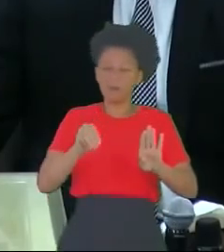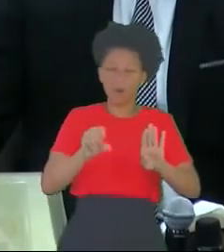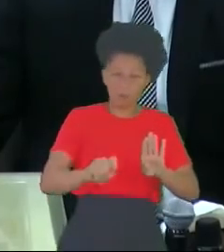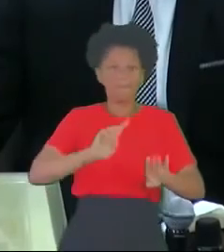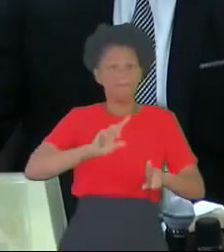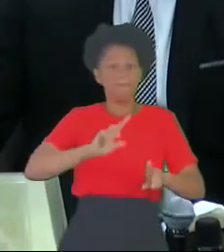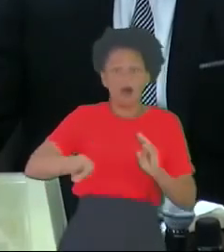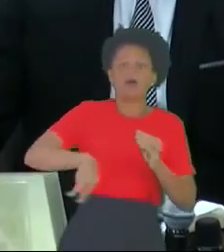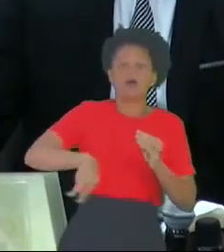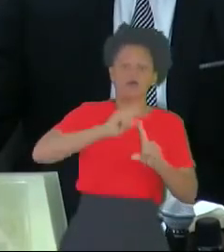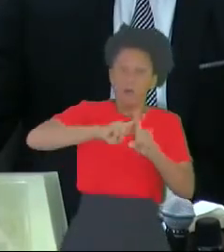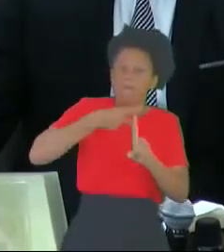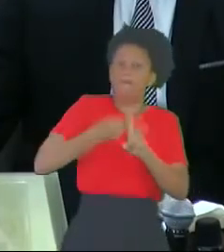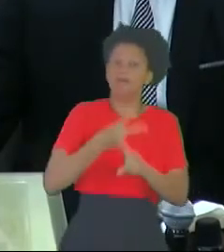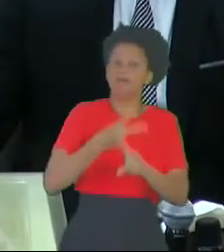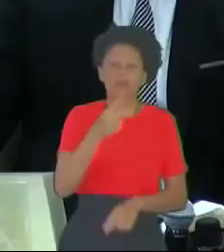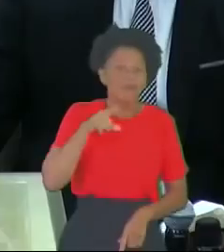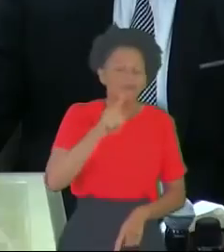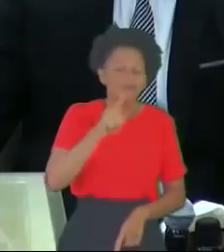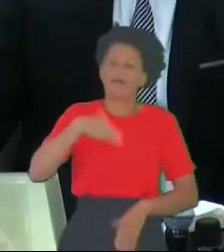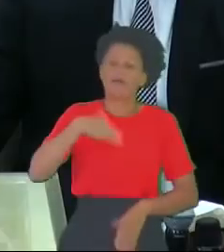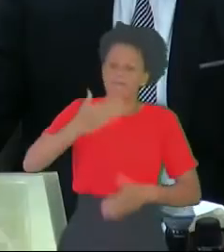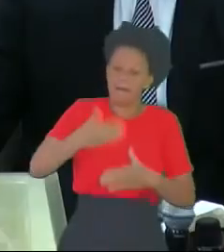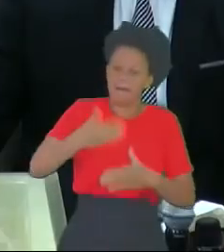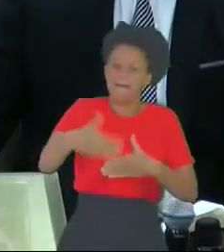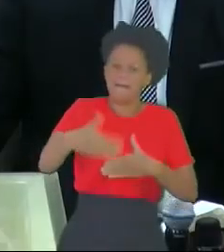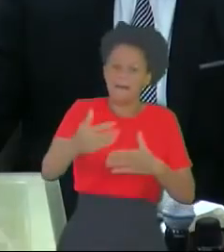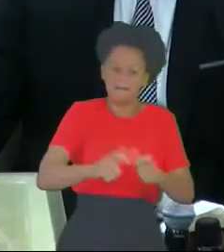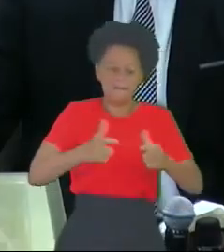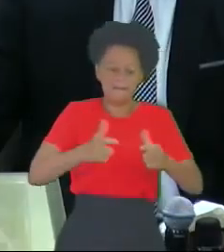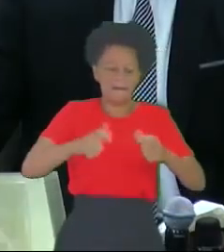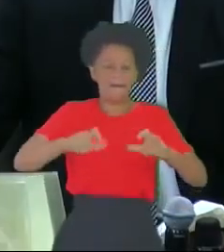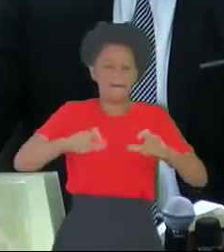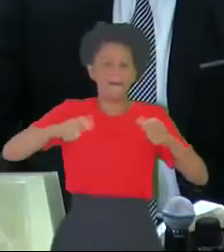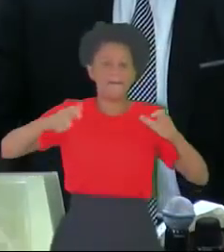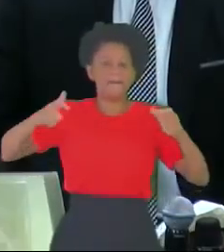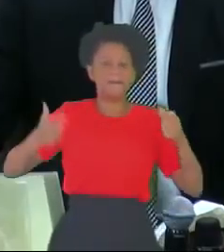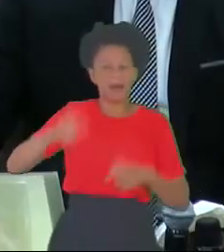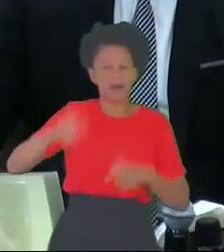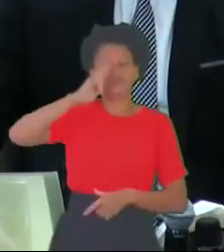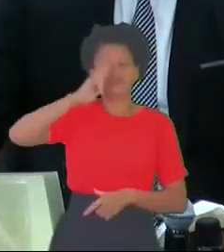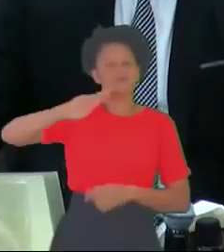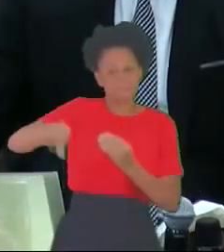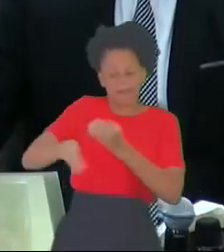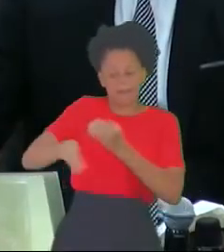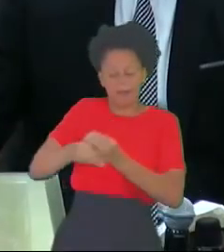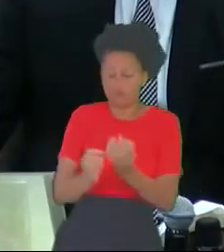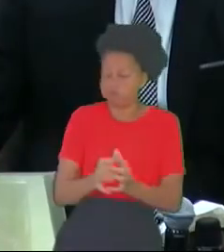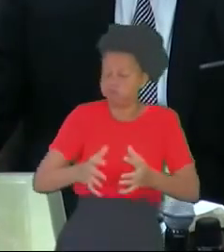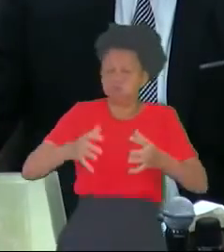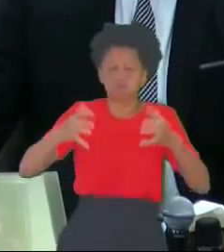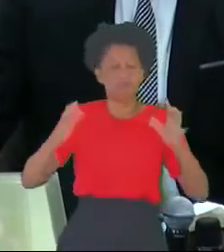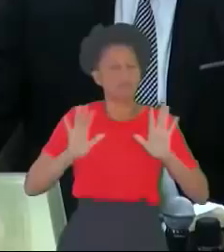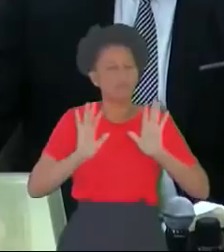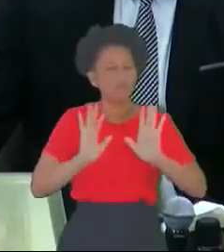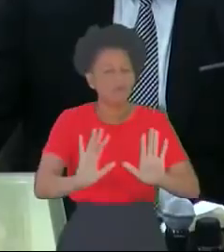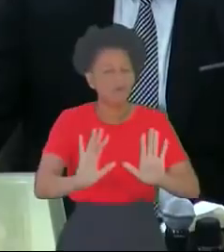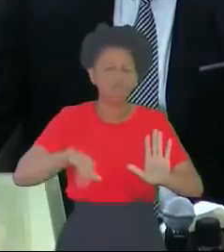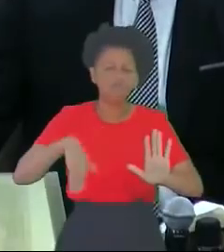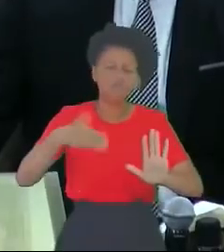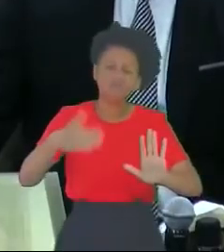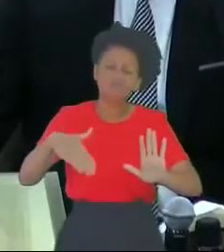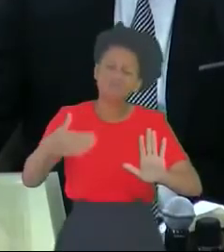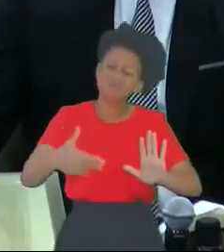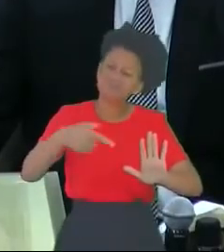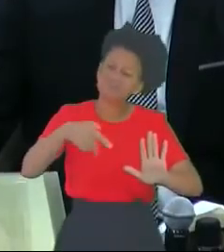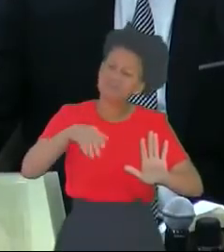E assim foi, e assim foi. E a Bíblia diz que a cada dia acrescentava o Senhor à igreja. Mas, irmãos, depois 70 anos